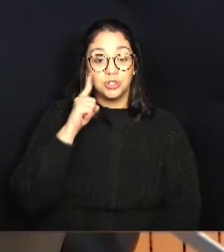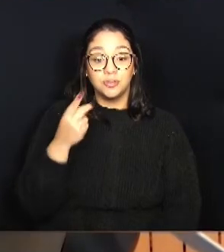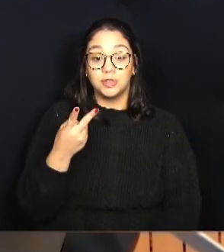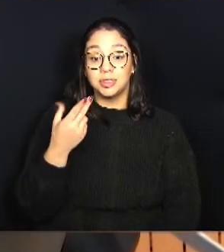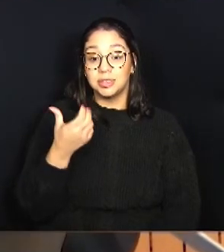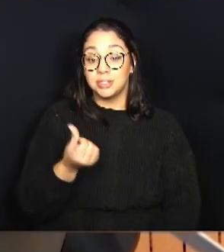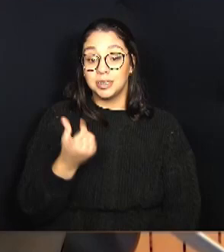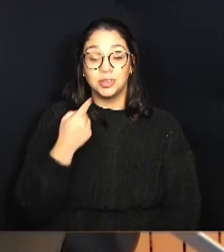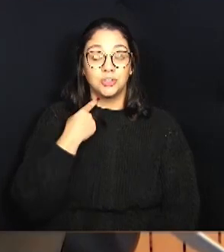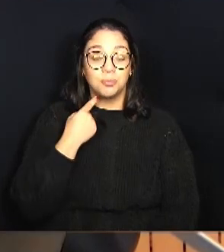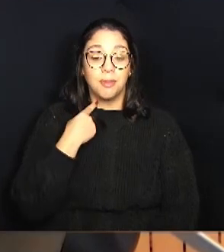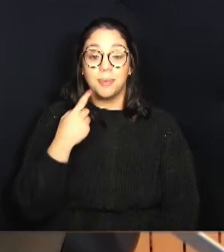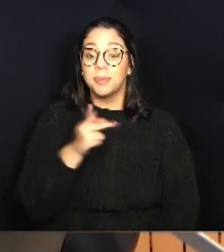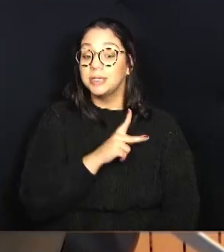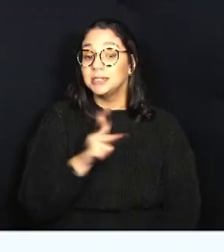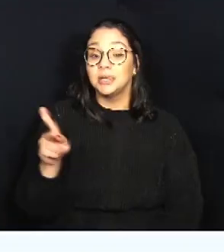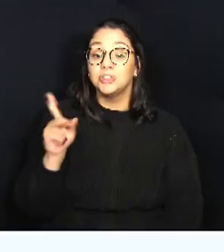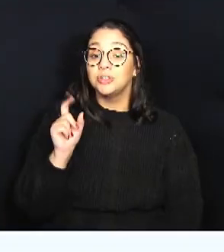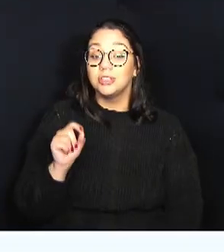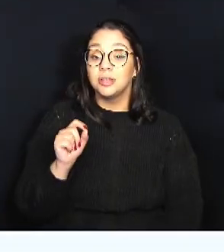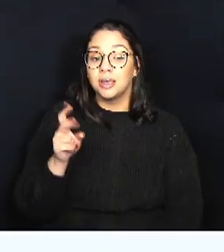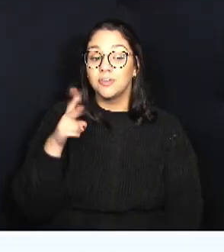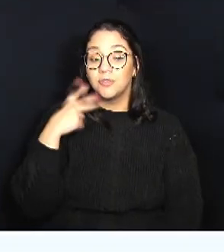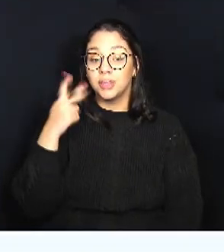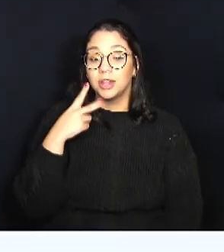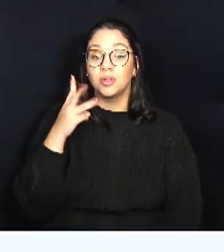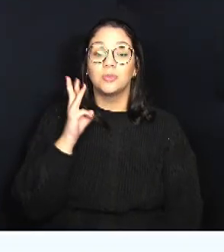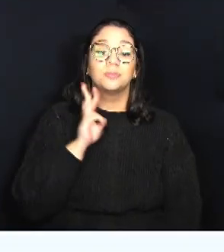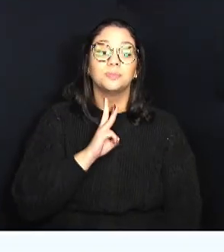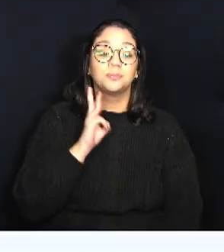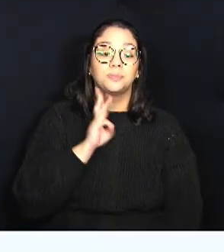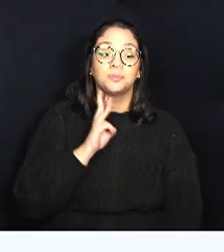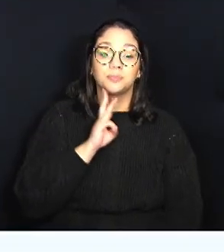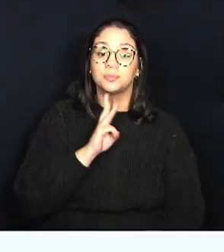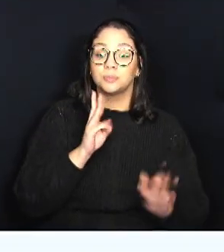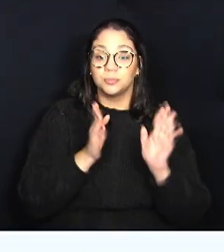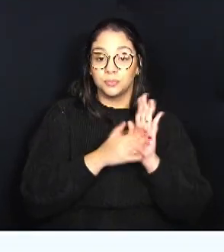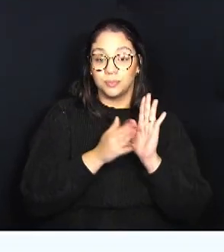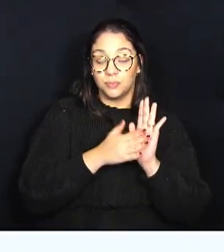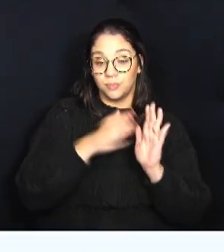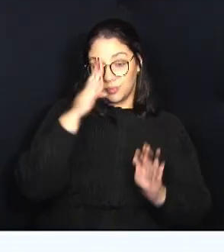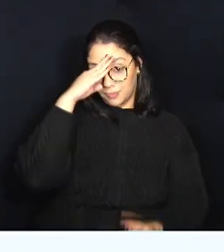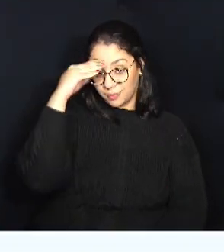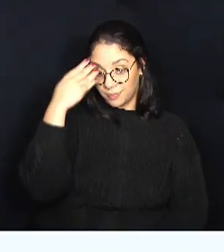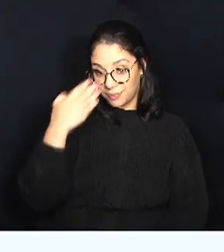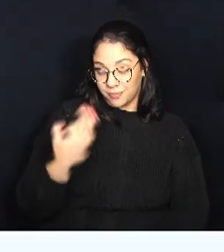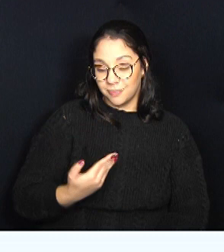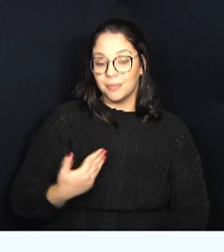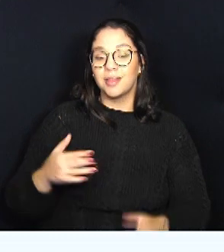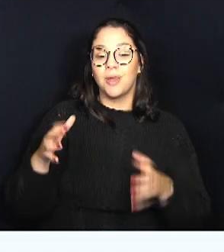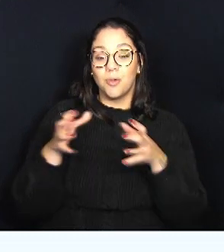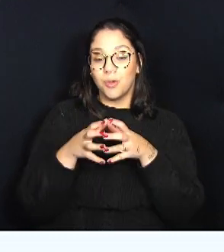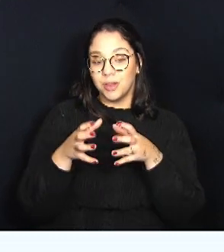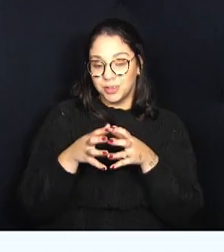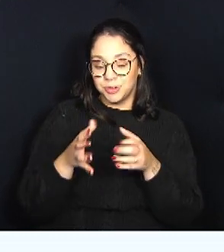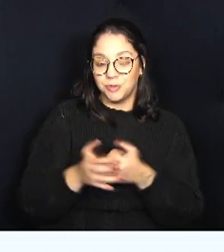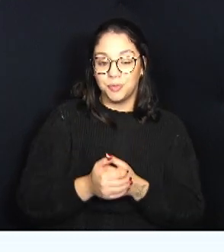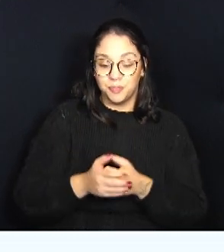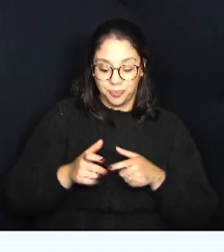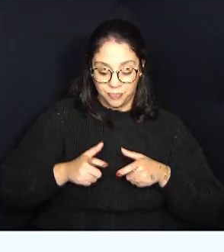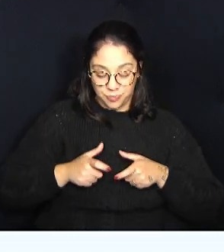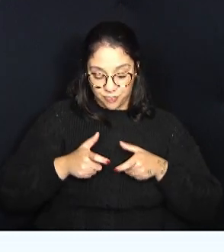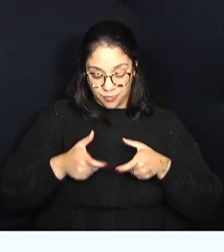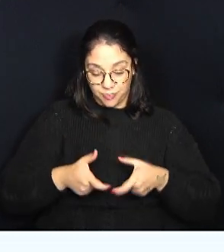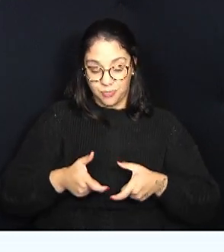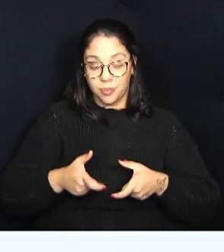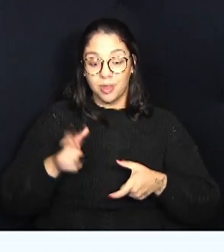foi presidida pelo vereador Cecílio Santos, que propôs a homenagem ao coletivo. A medalha Chico Mendes é